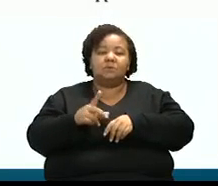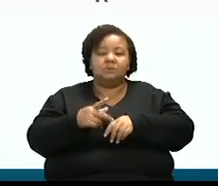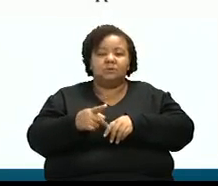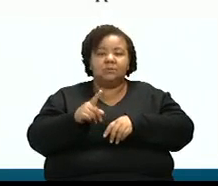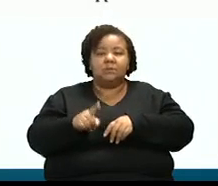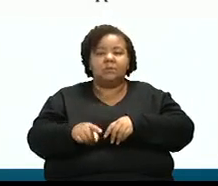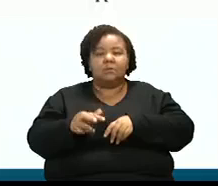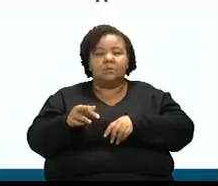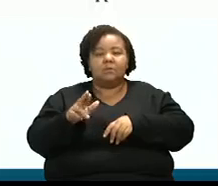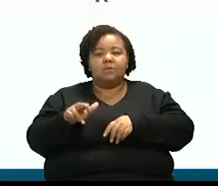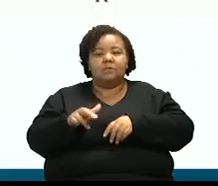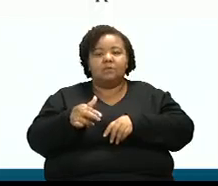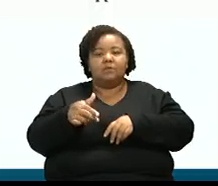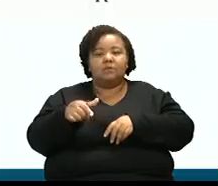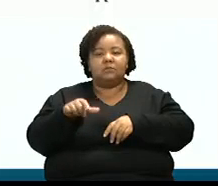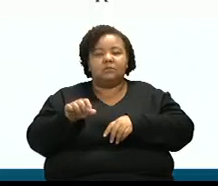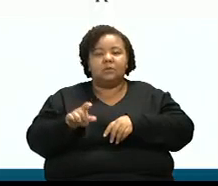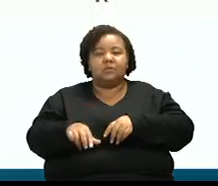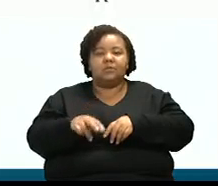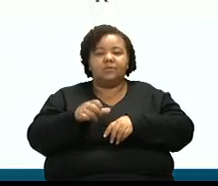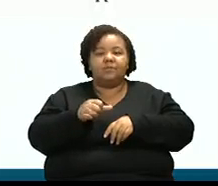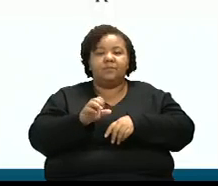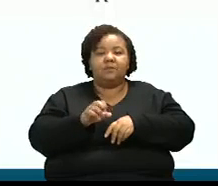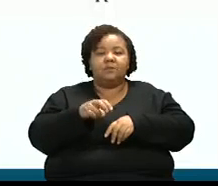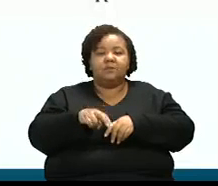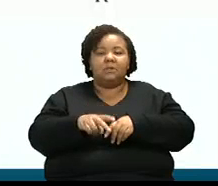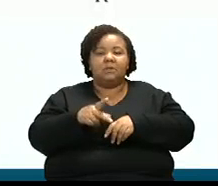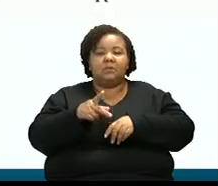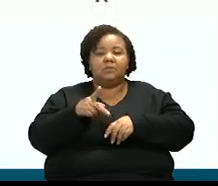essa função, sabendo que seno de π sobre 2 é 1.